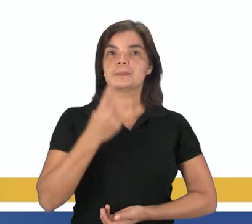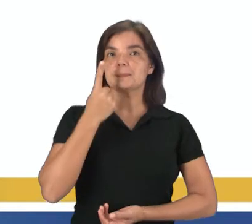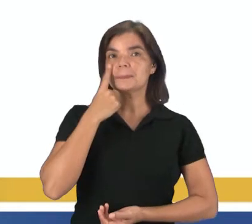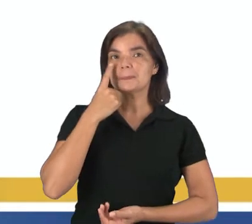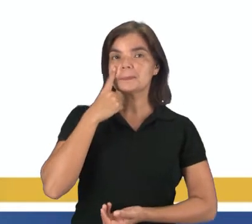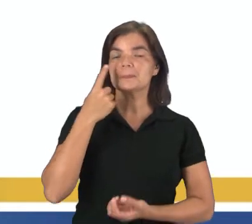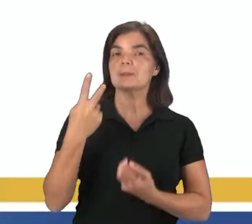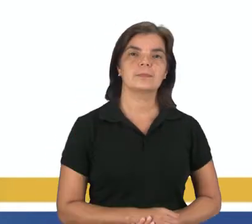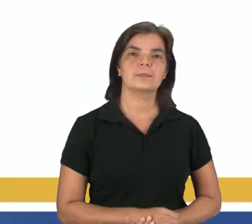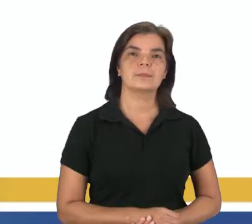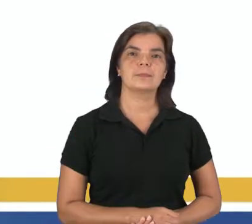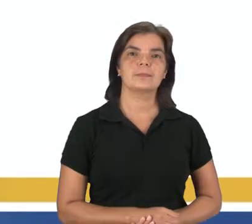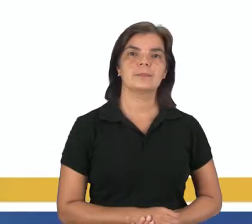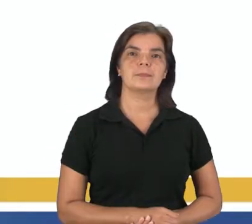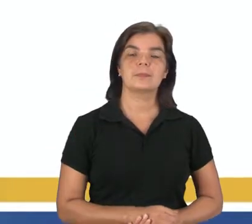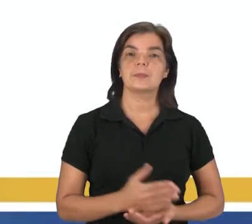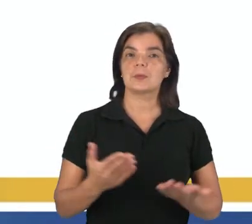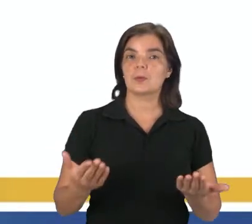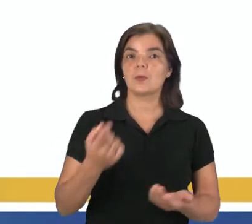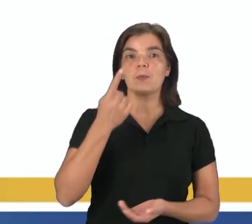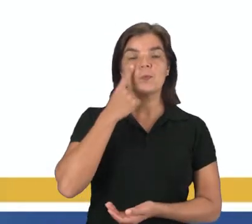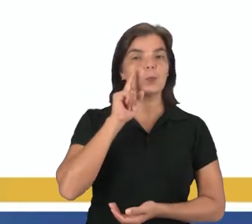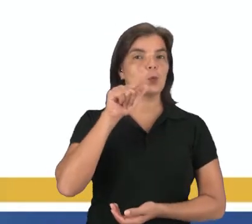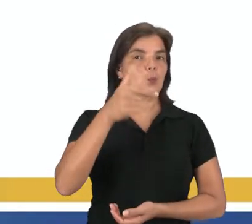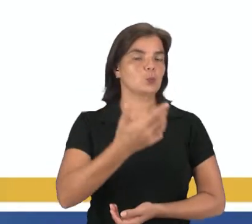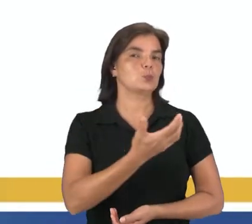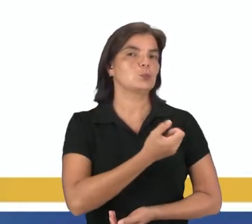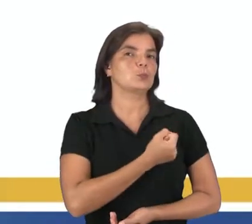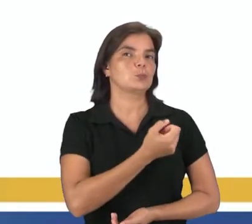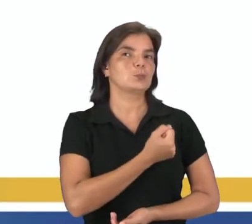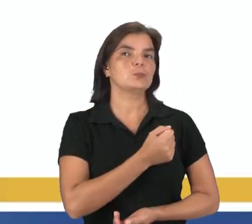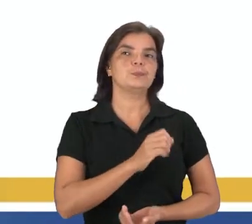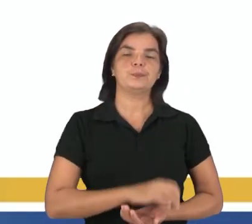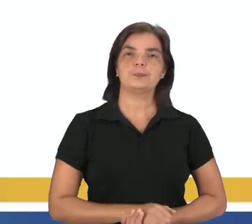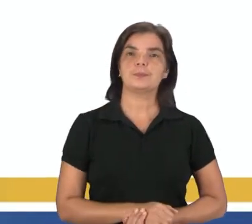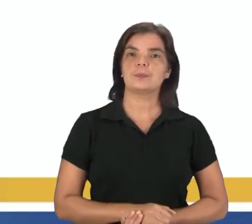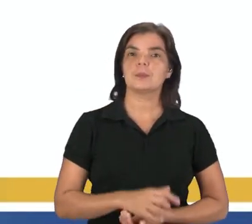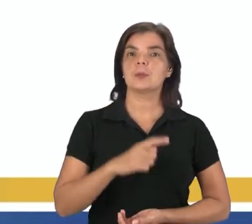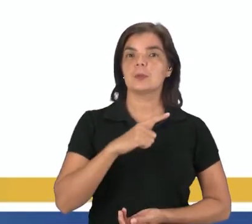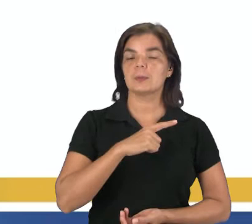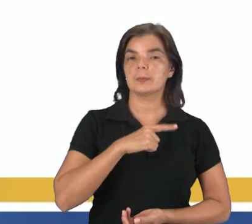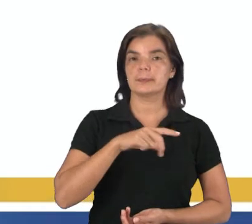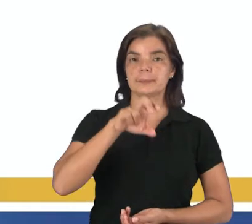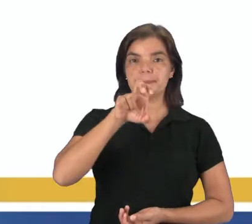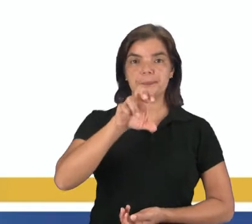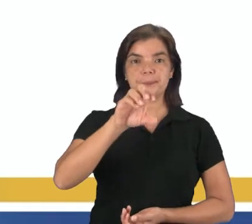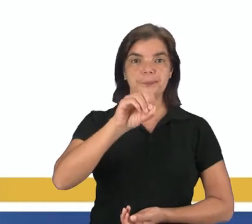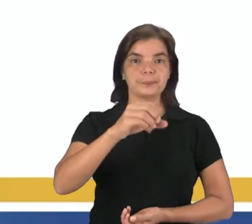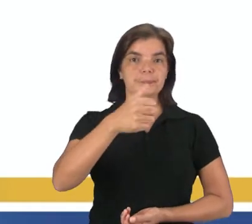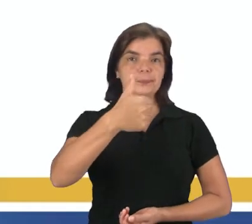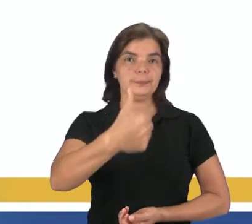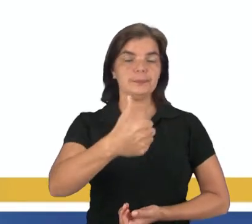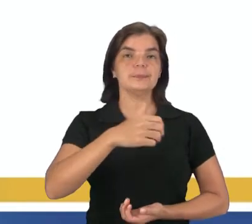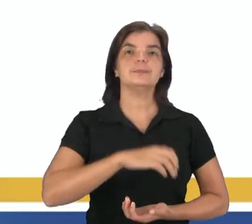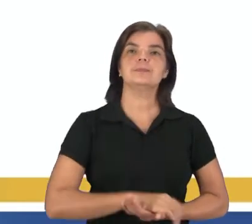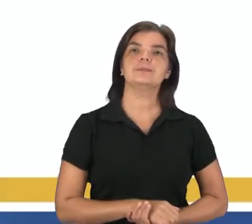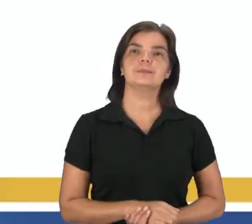Olha só, a mesma coisa. Vamos ver o próximo número. Agora nós temos